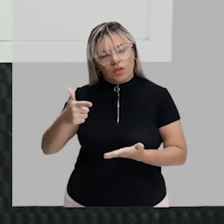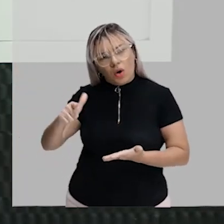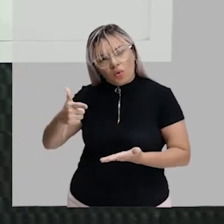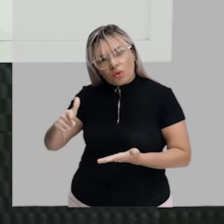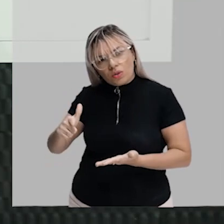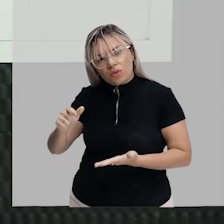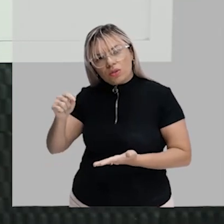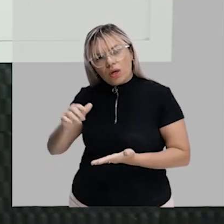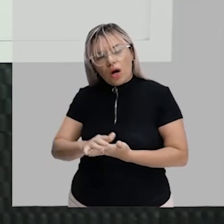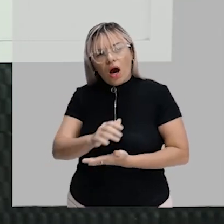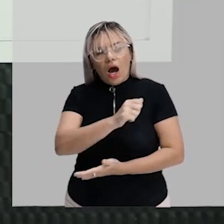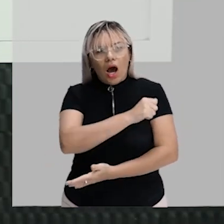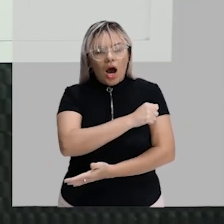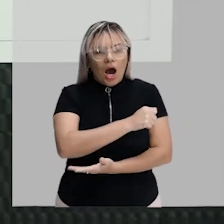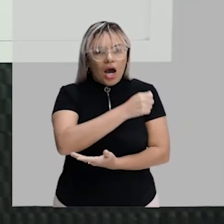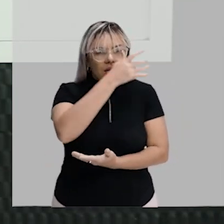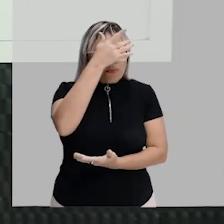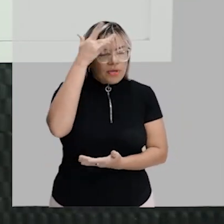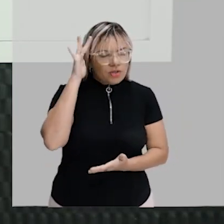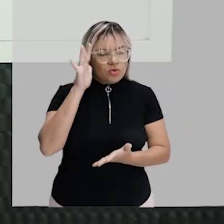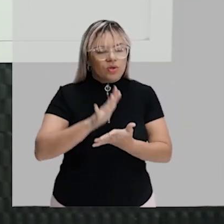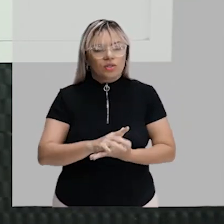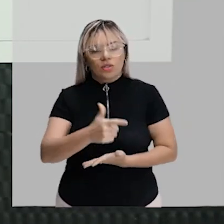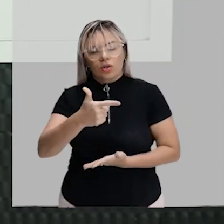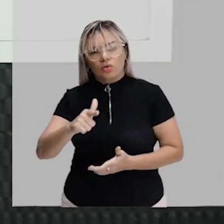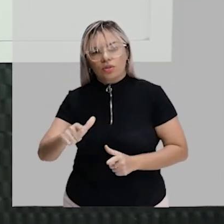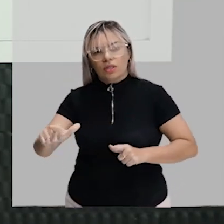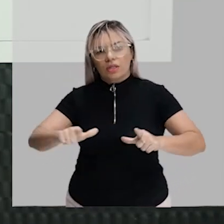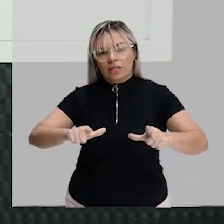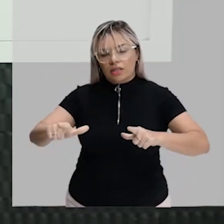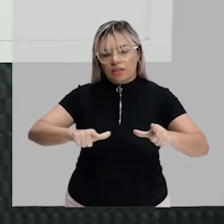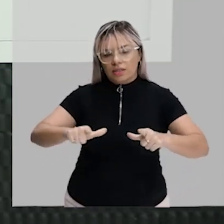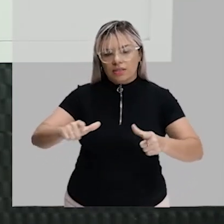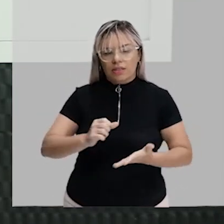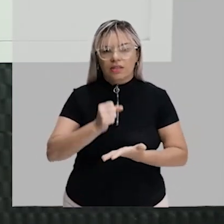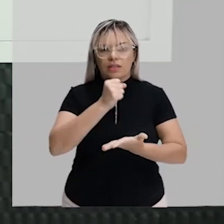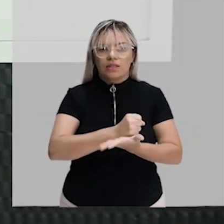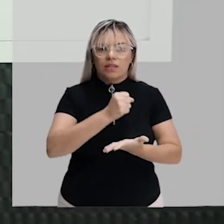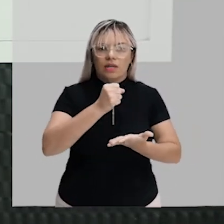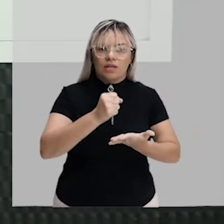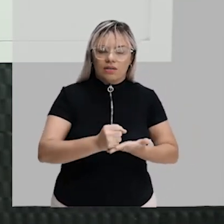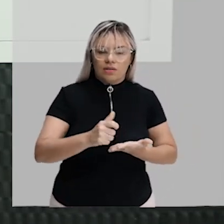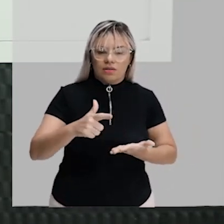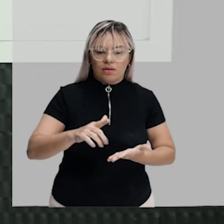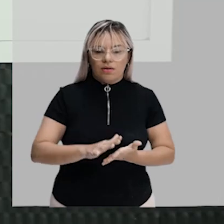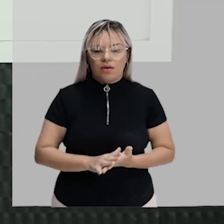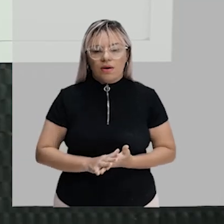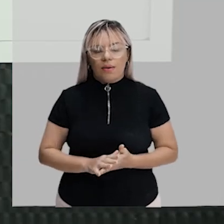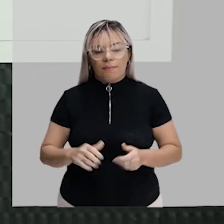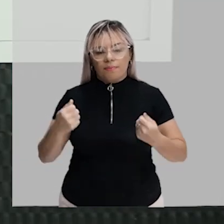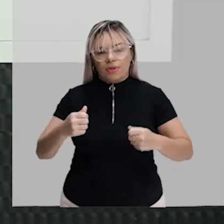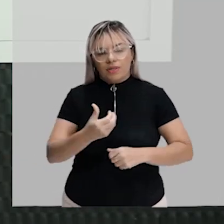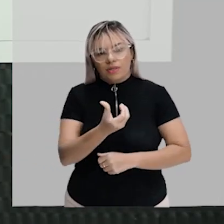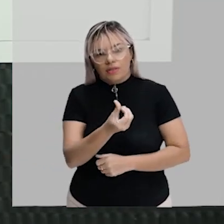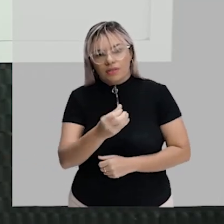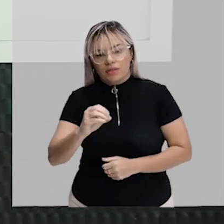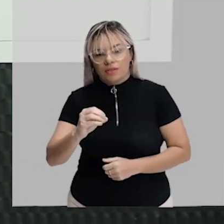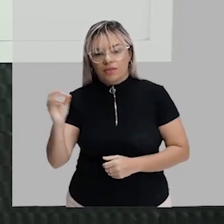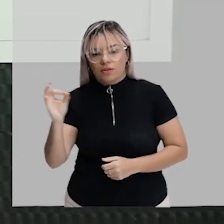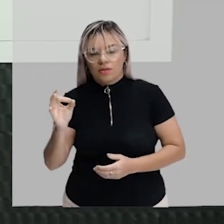assinada representa 60% desse total, tá? Então, preciso descobrir quanto é